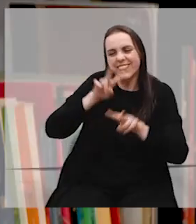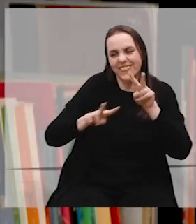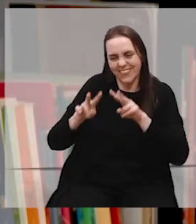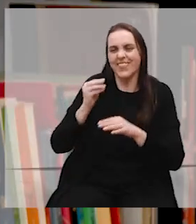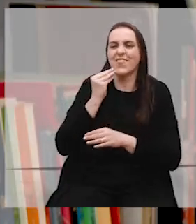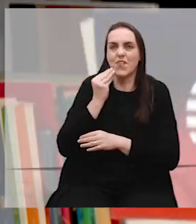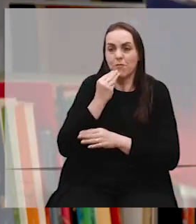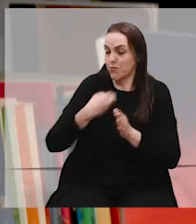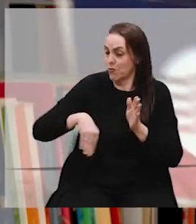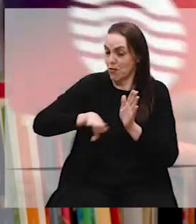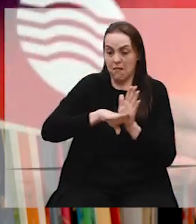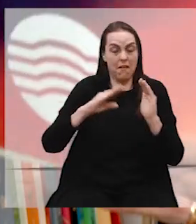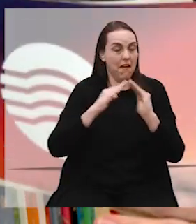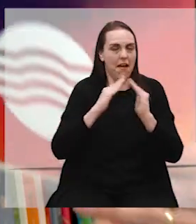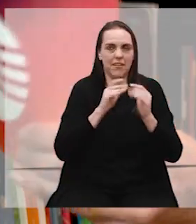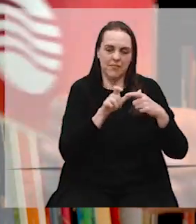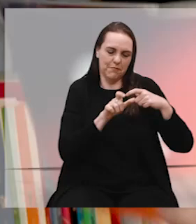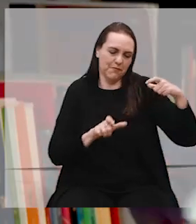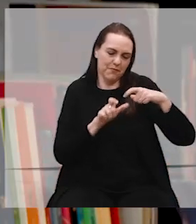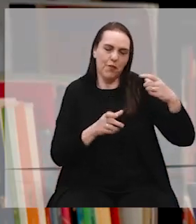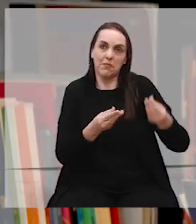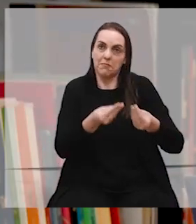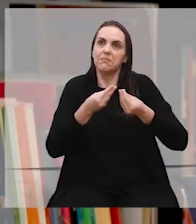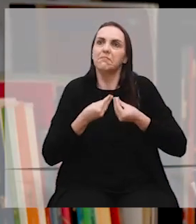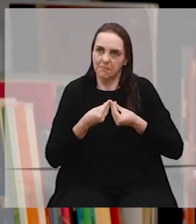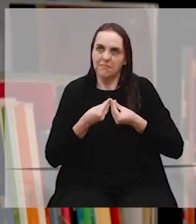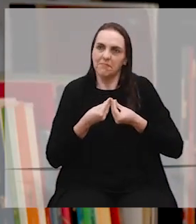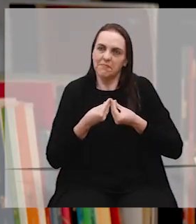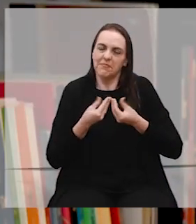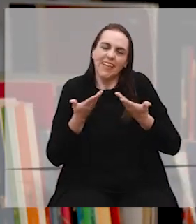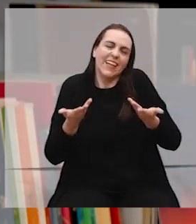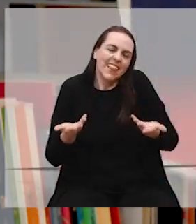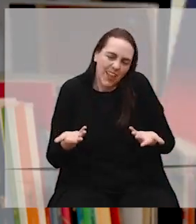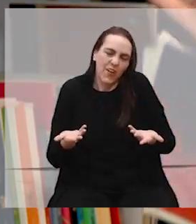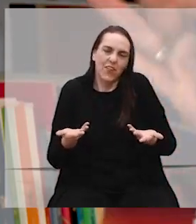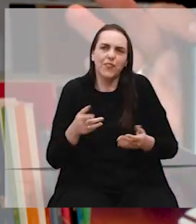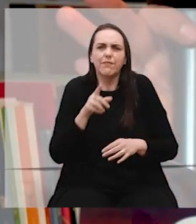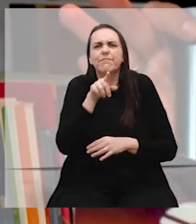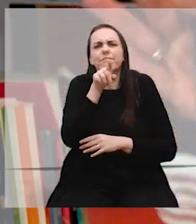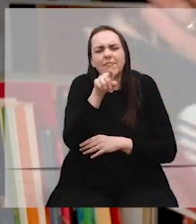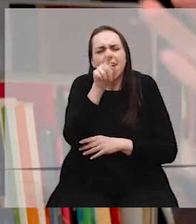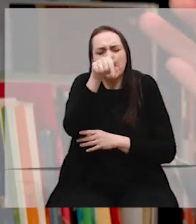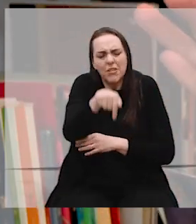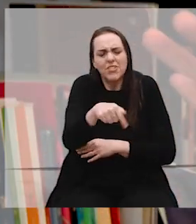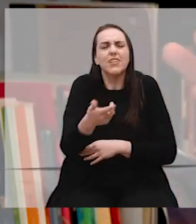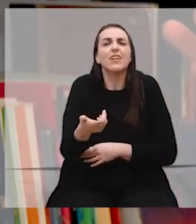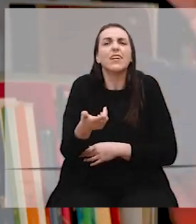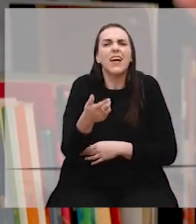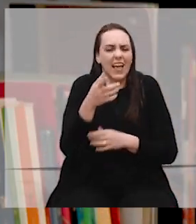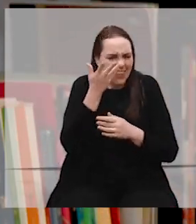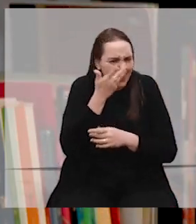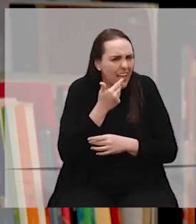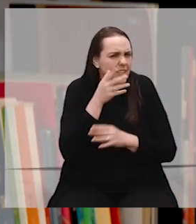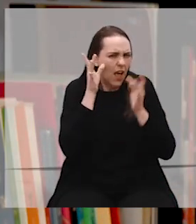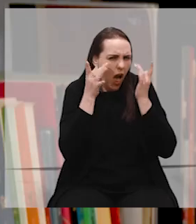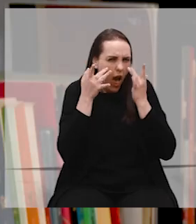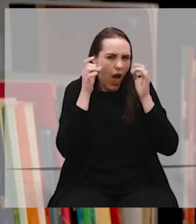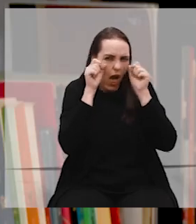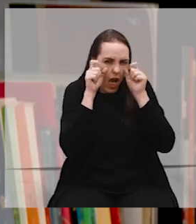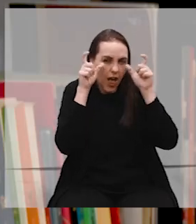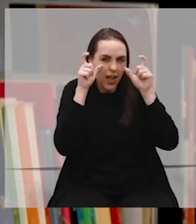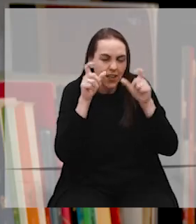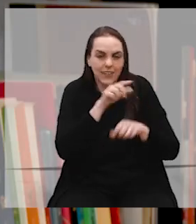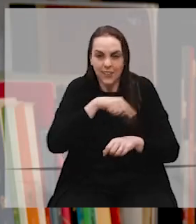só, ela chegou em casa e trouxe no outro dia os folders. Então, Ana, essa criançada está muito atenta ao que